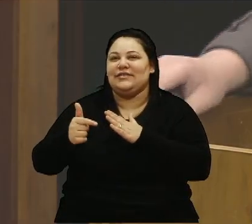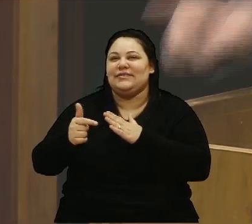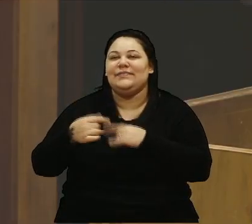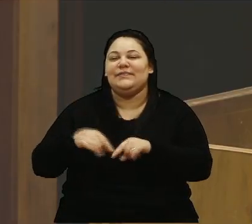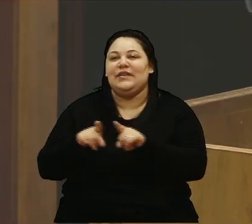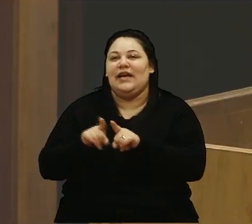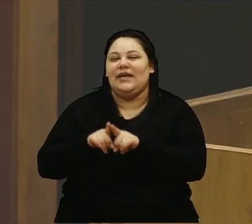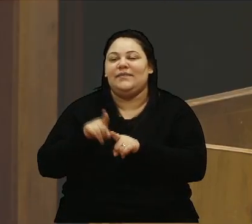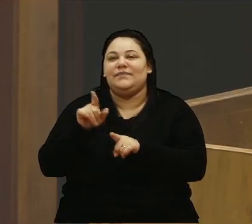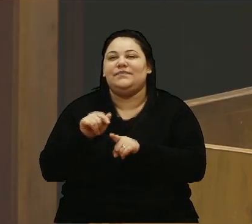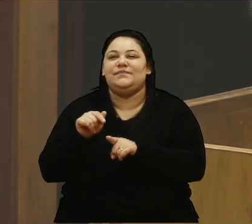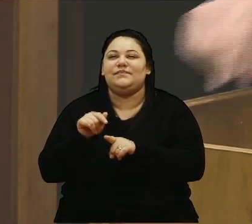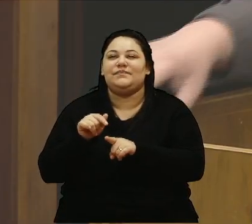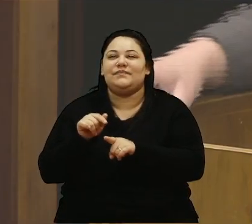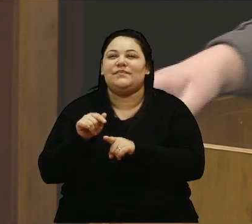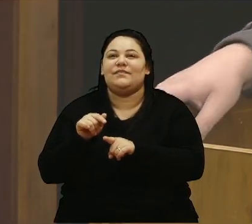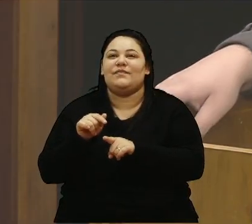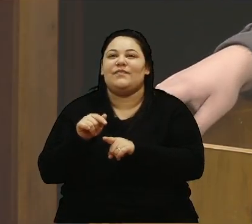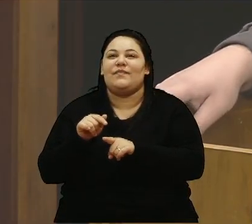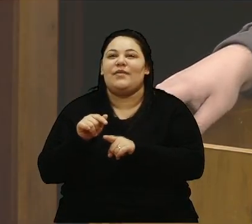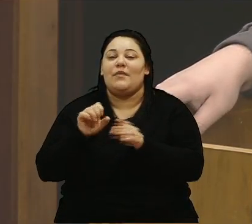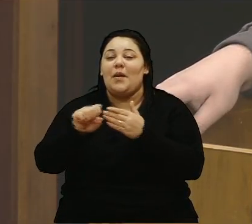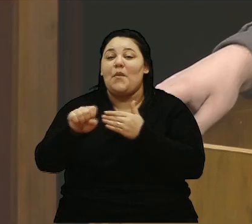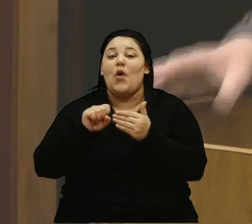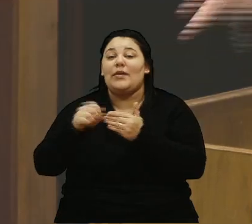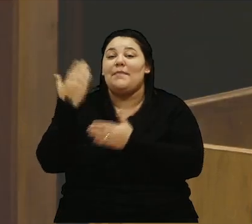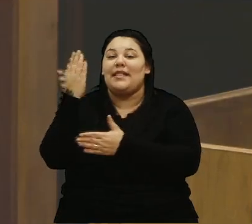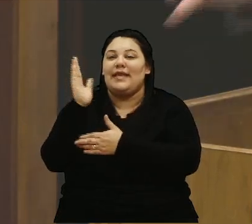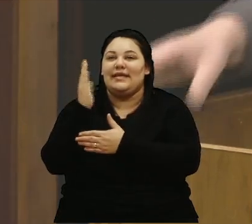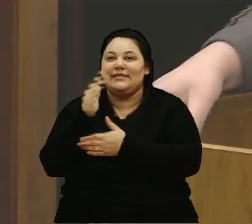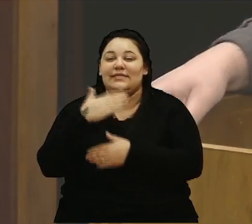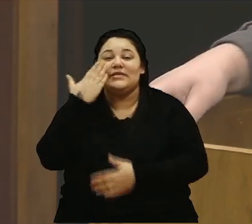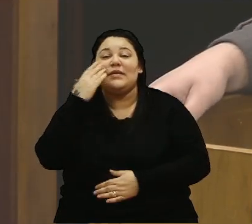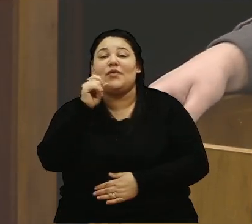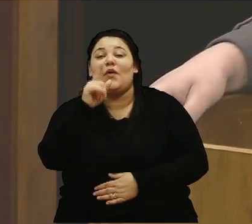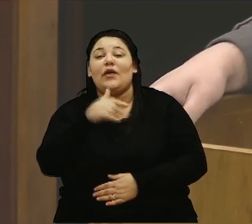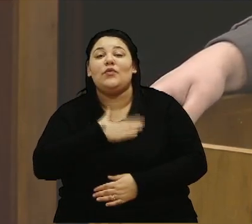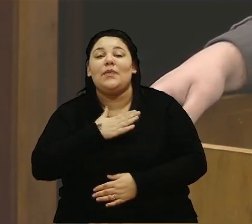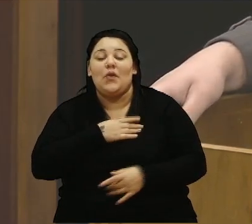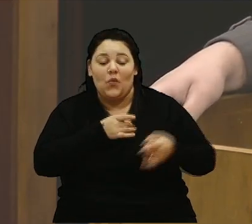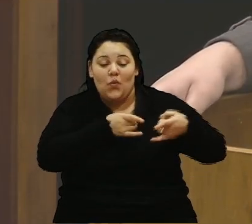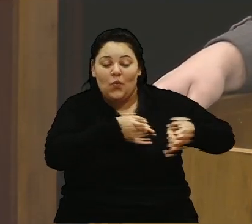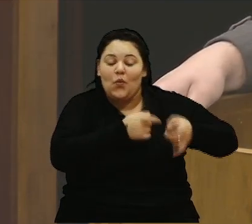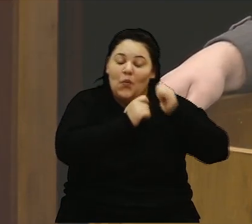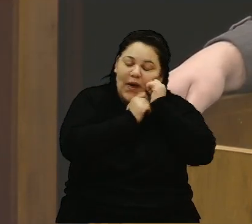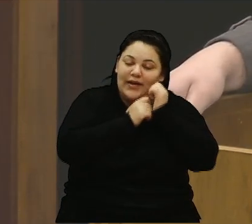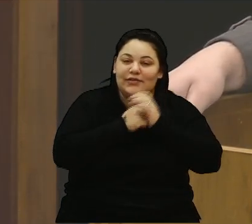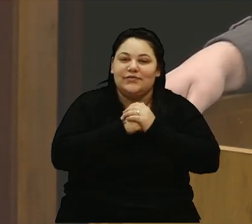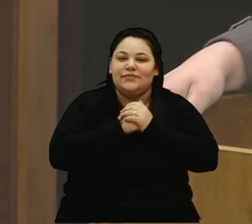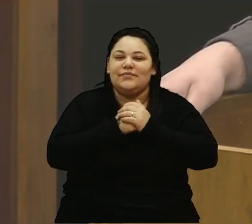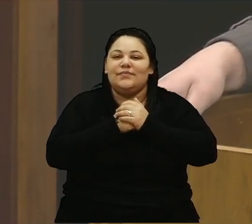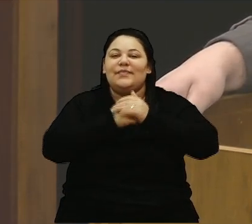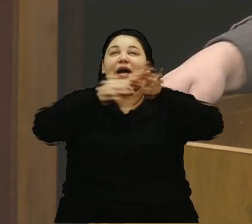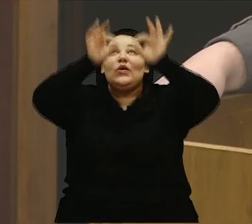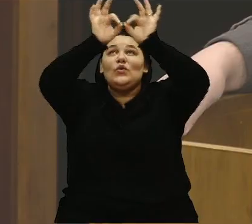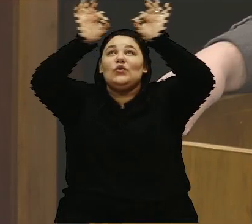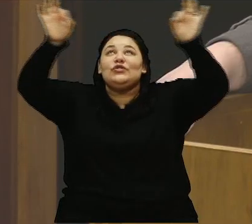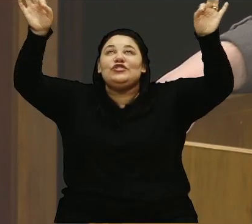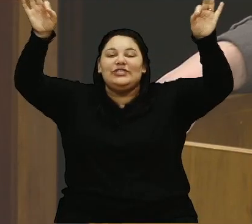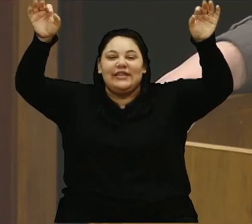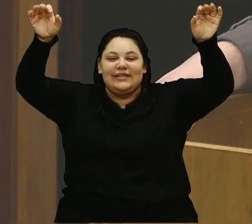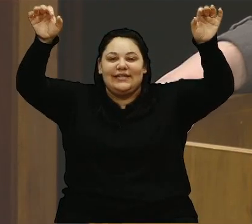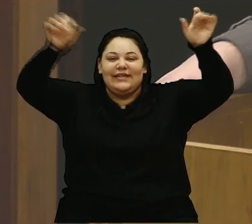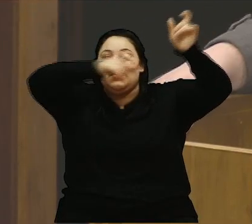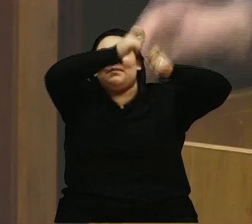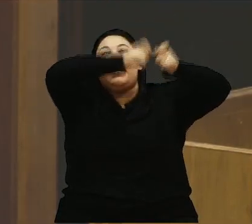porta, a única porta que tinha era a entrada principal, uma porta de madeira. Sabe qual era a porta do meu quarto, vereador Iago? Uma cortina que dava mais ou menos na altura da minha